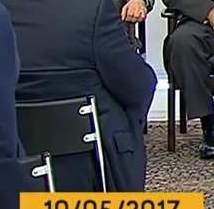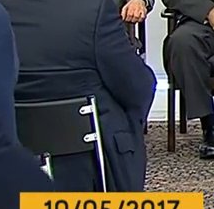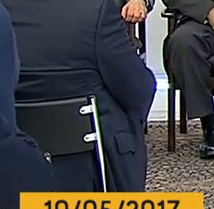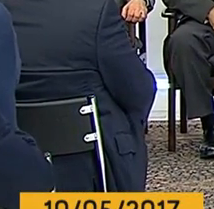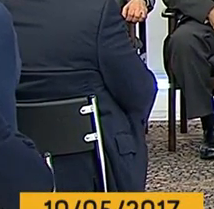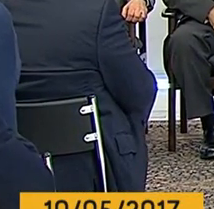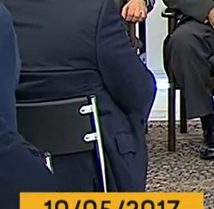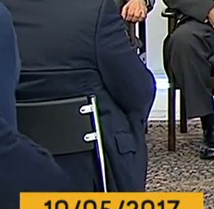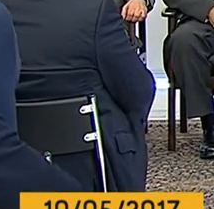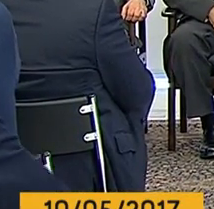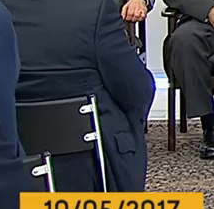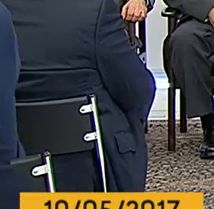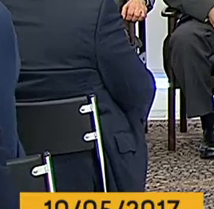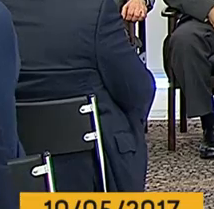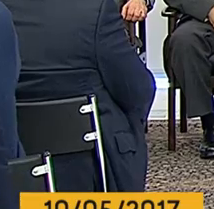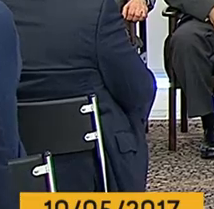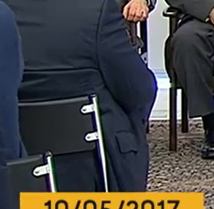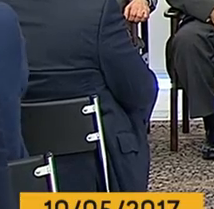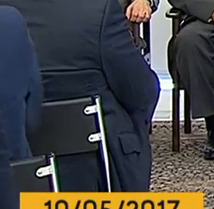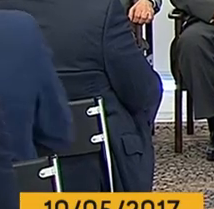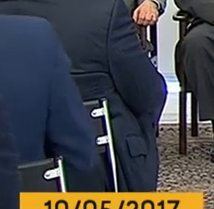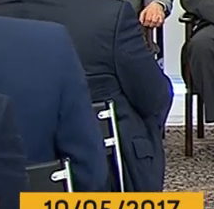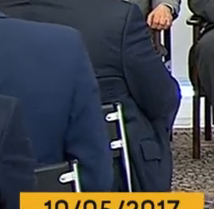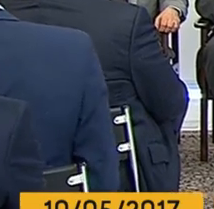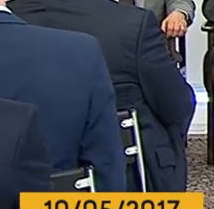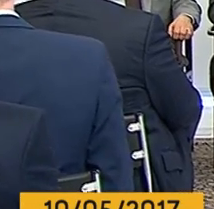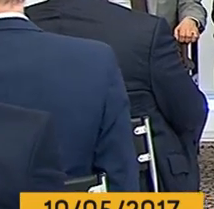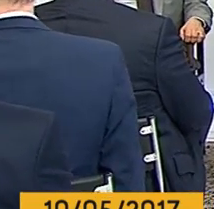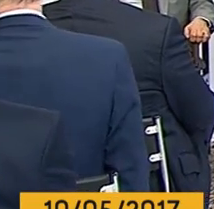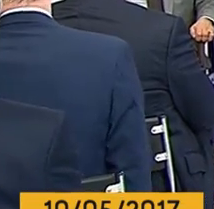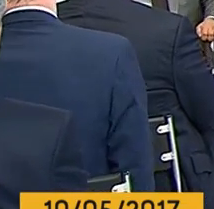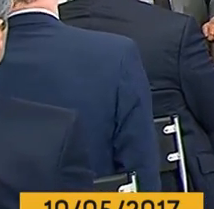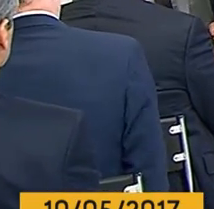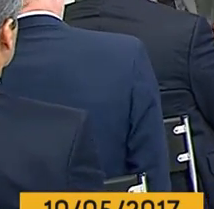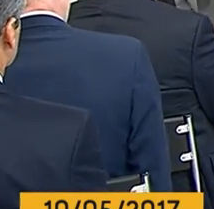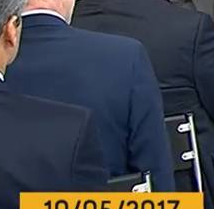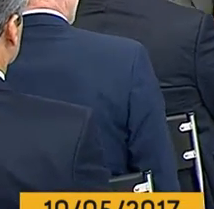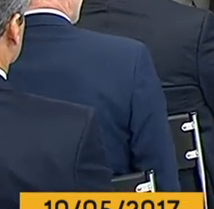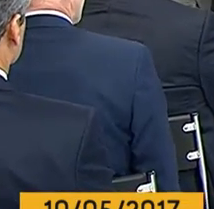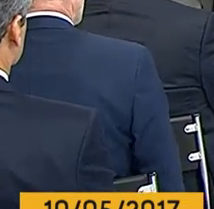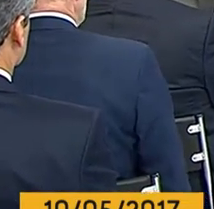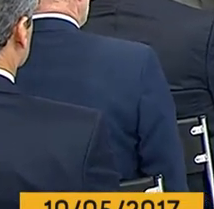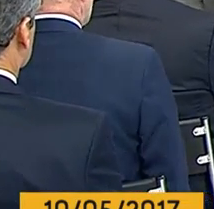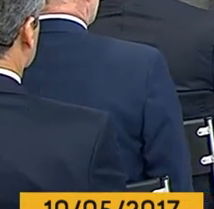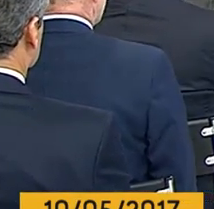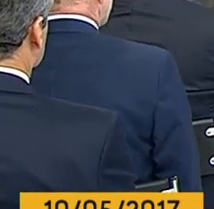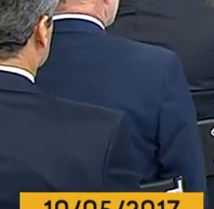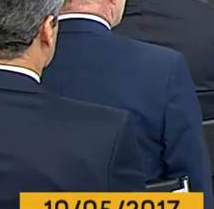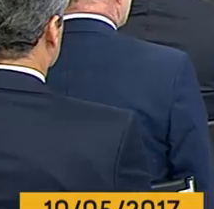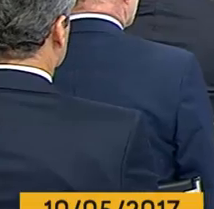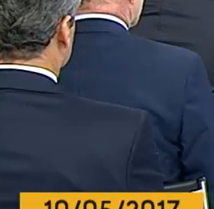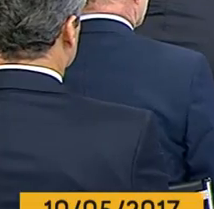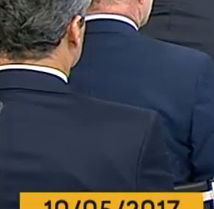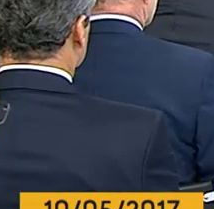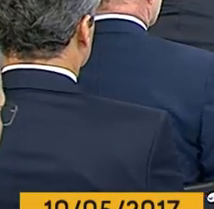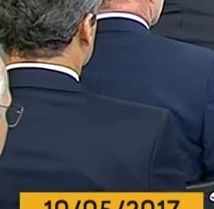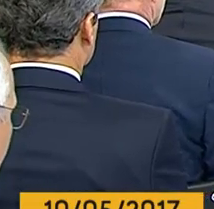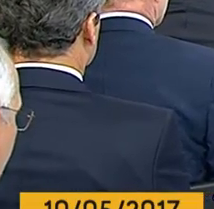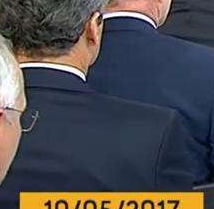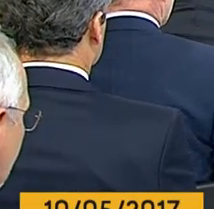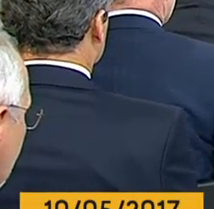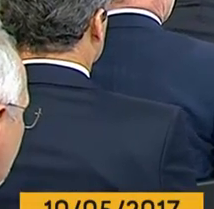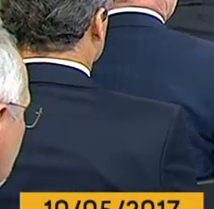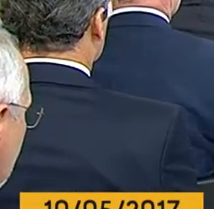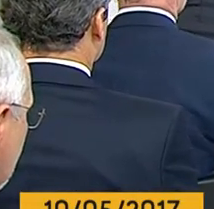nesse instante o Presidente da República assina um novo decreto de regulamentação da política portuária